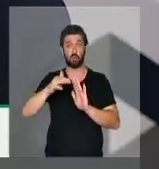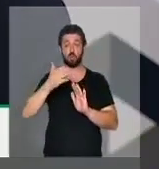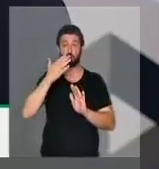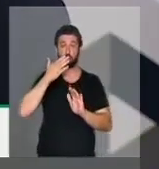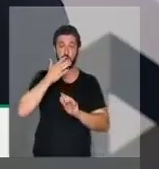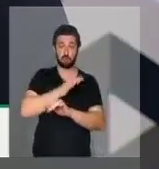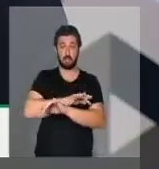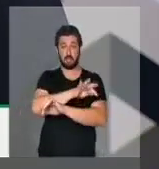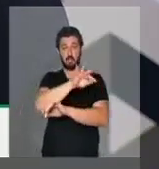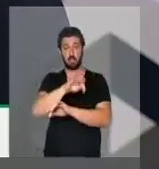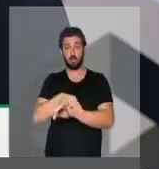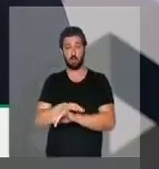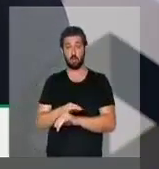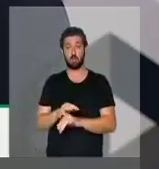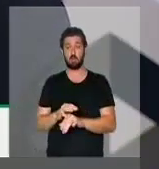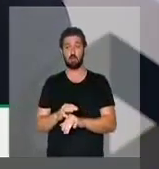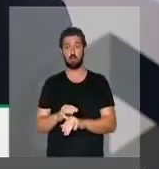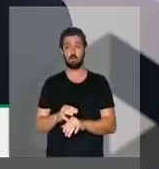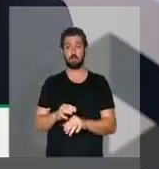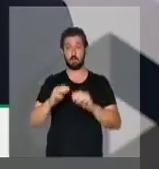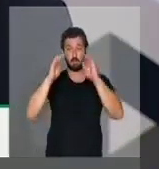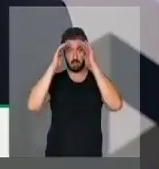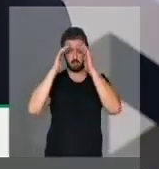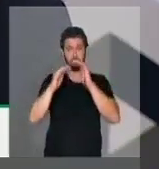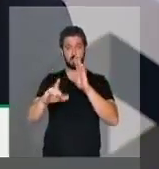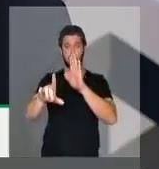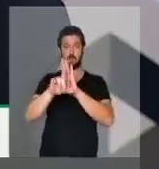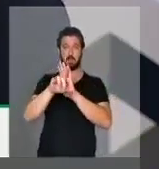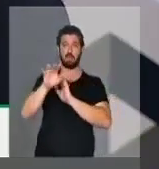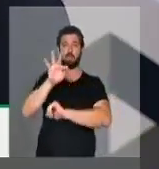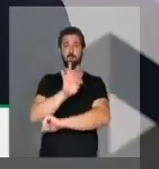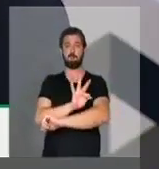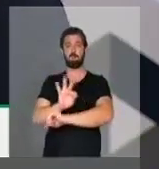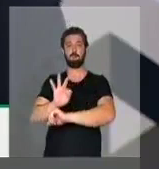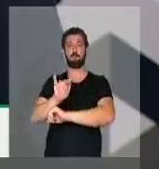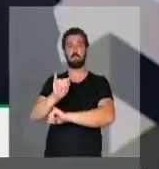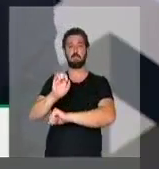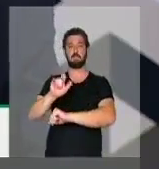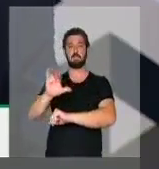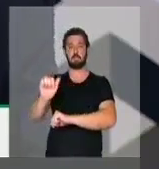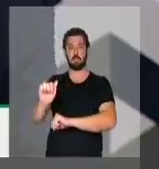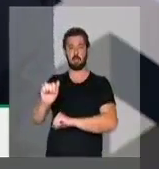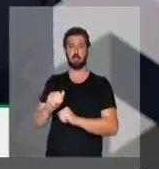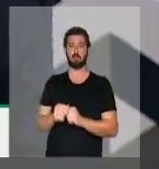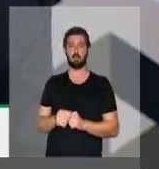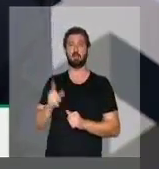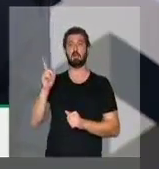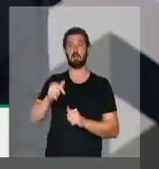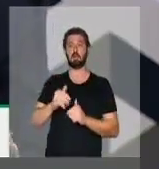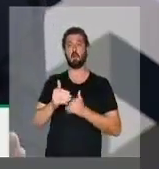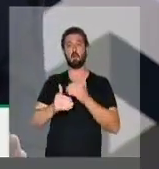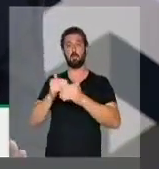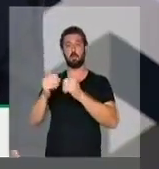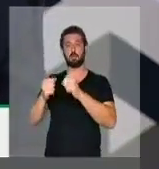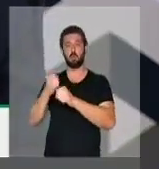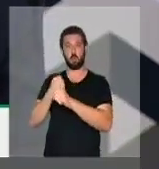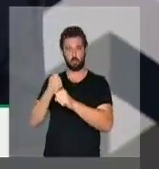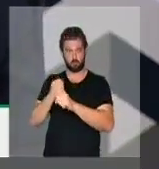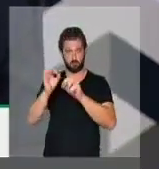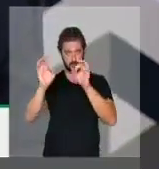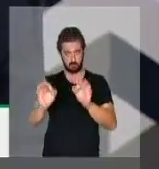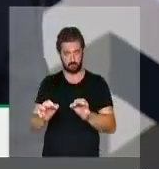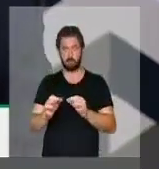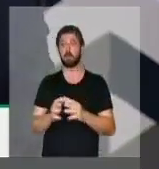os diferentes estilos arquitetônicos respeitam as leis da física que regem os